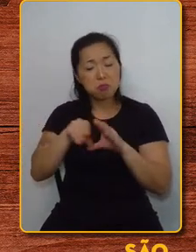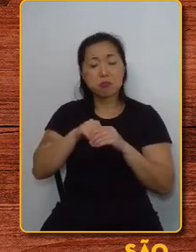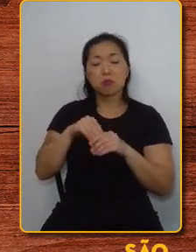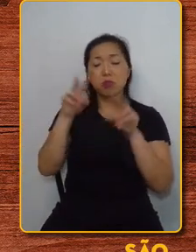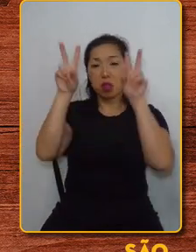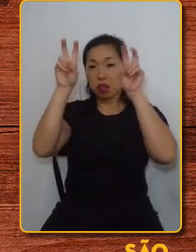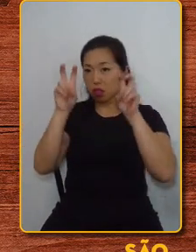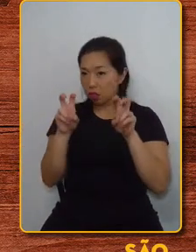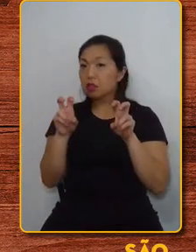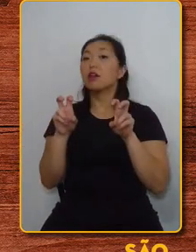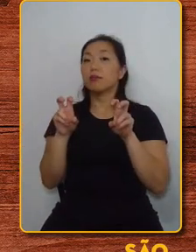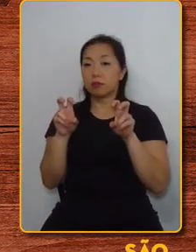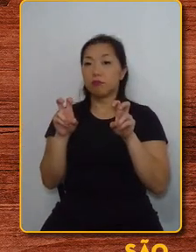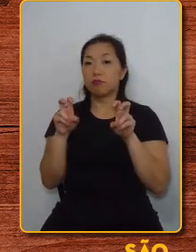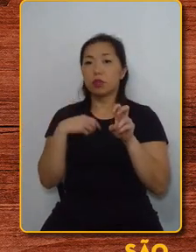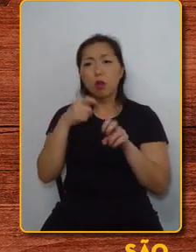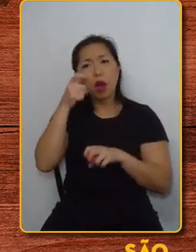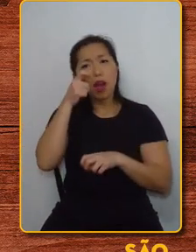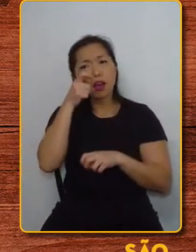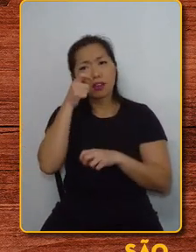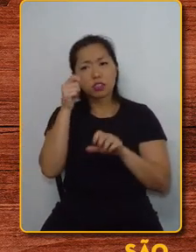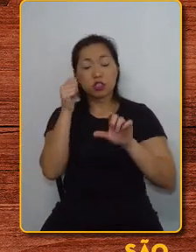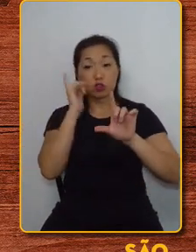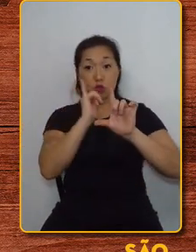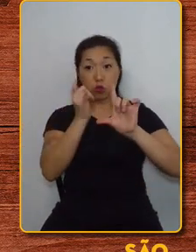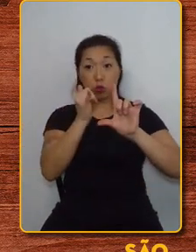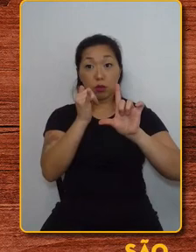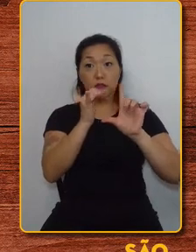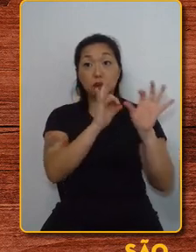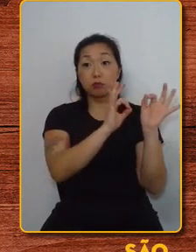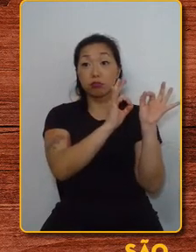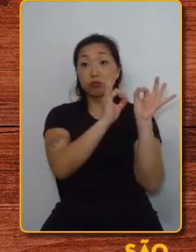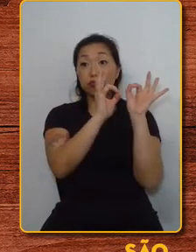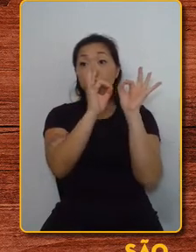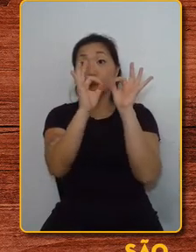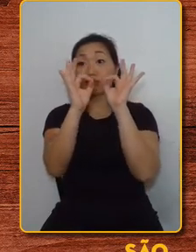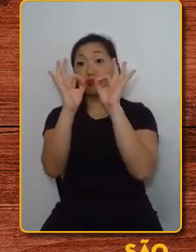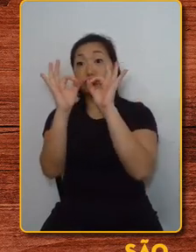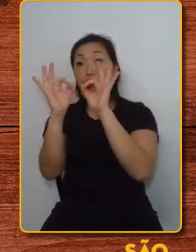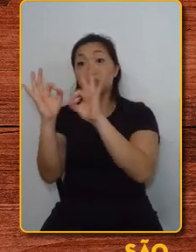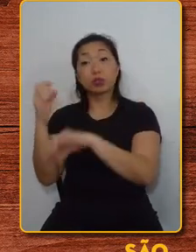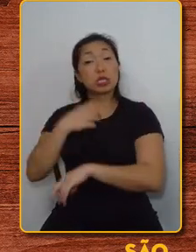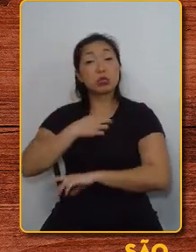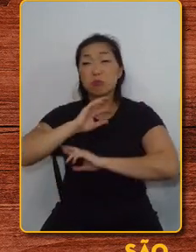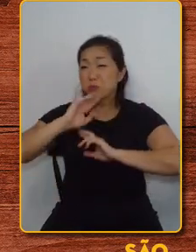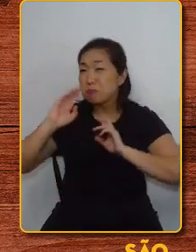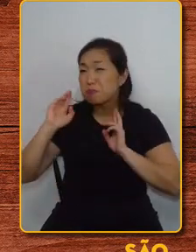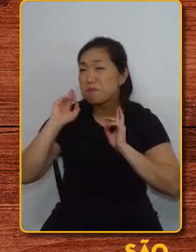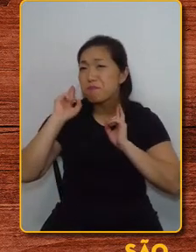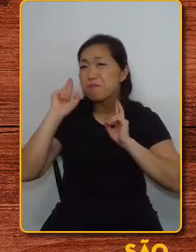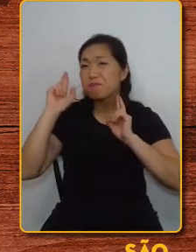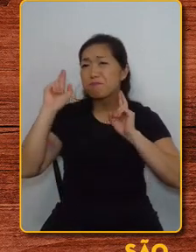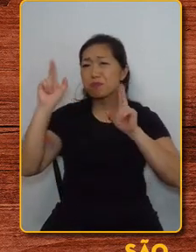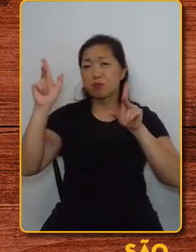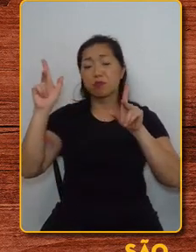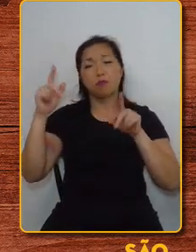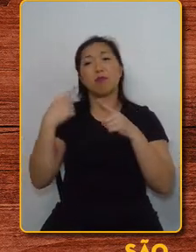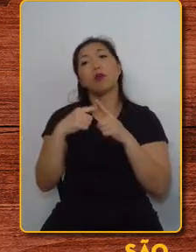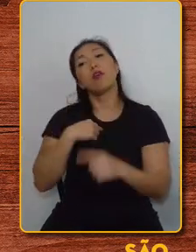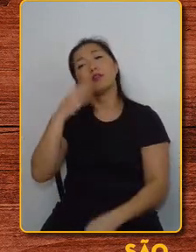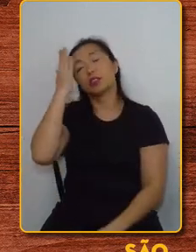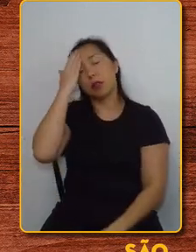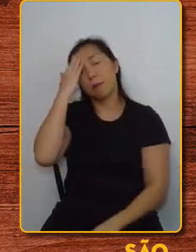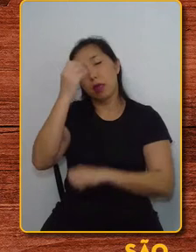forma completamente diferente do Graziano, até porque eu sabia que era de 2014, né? Então eu